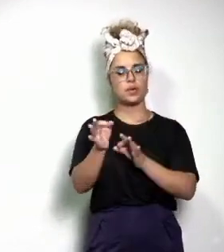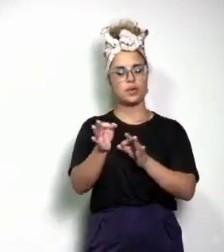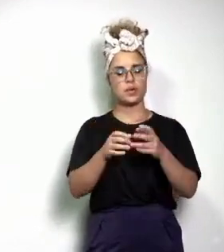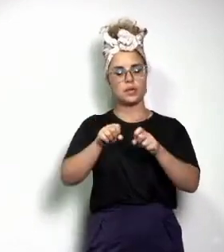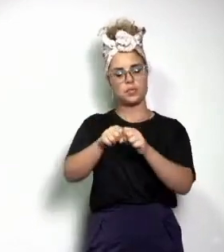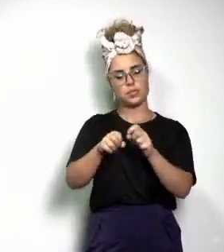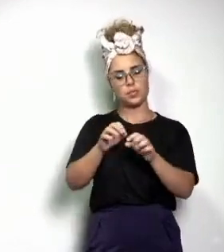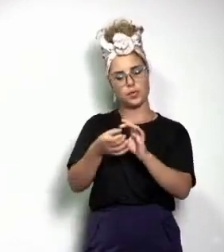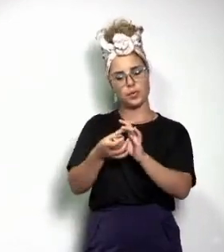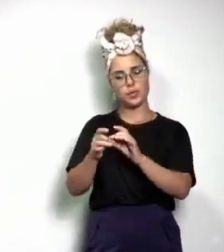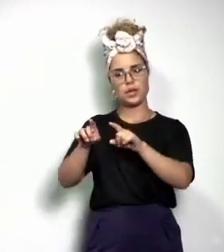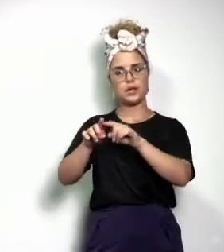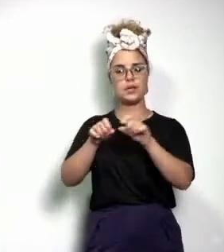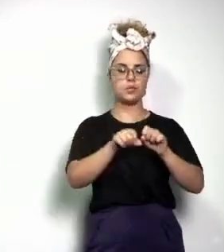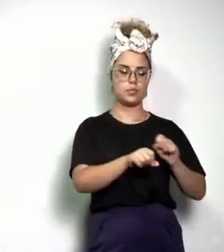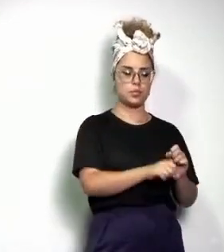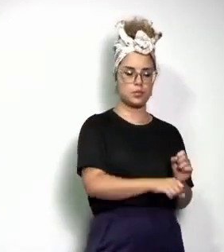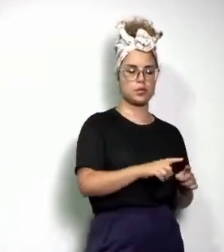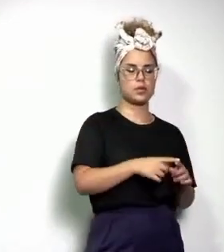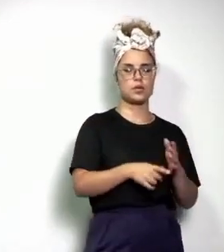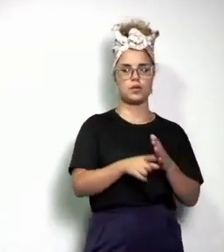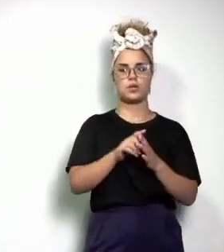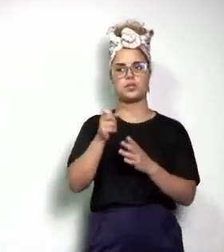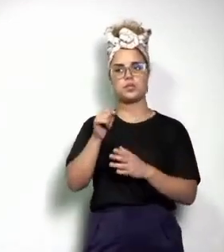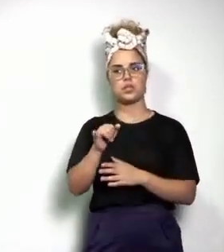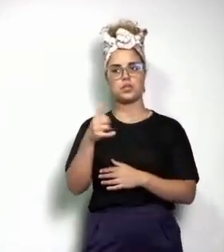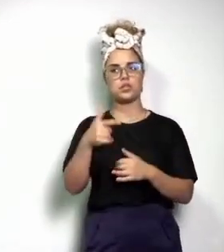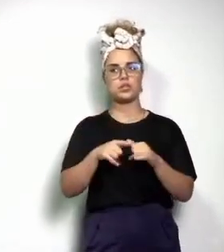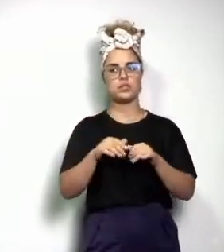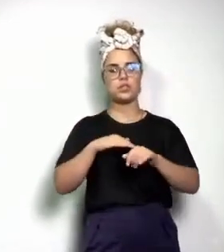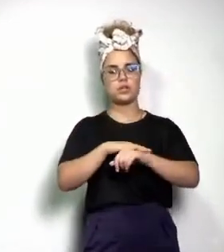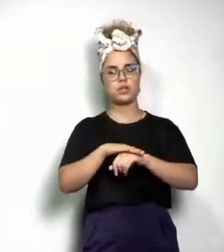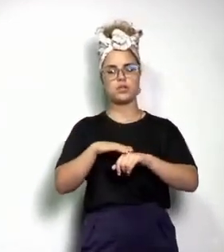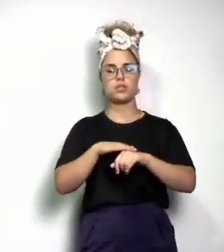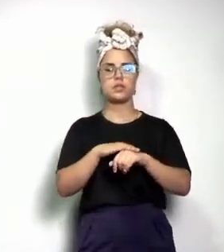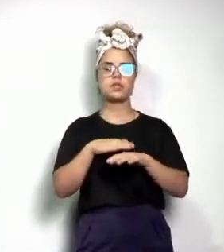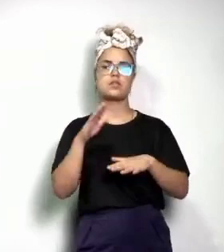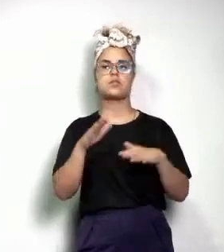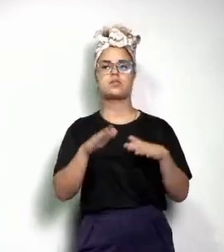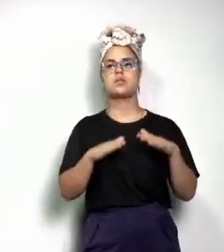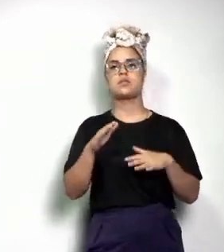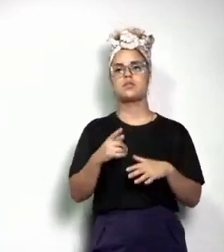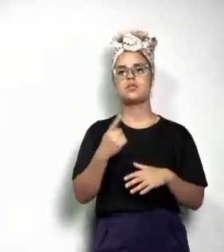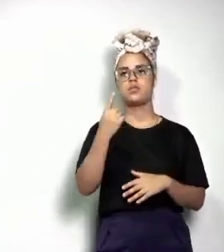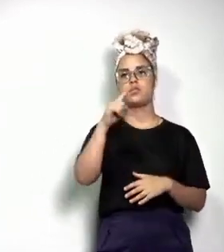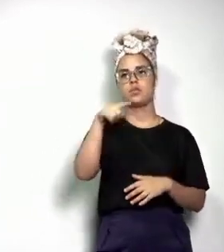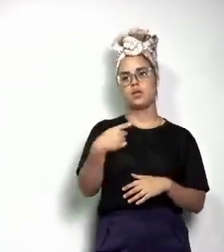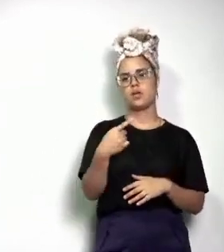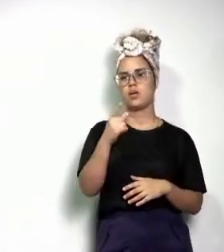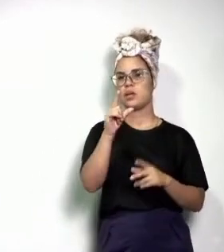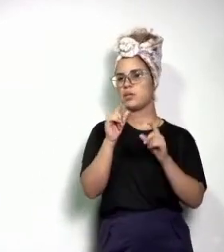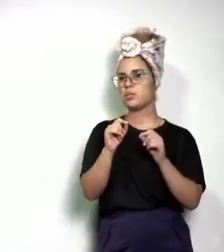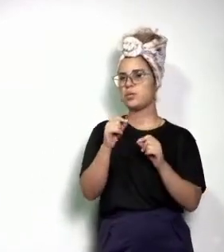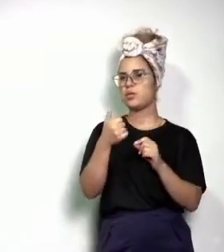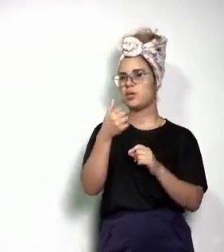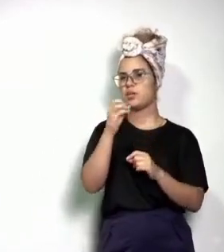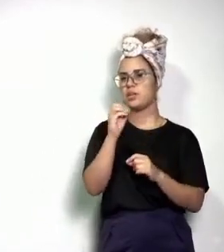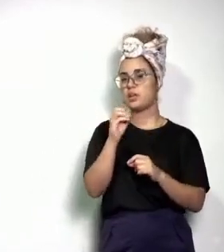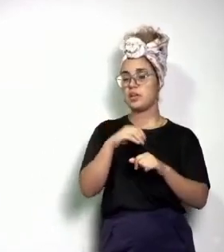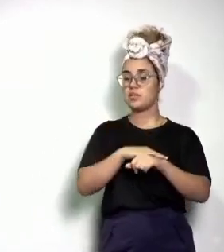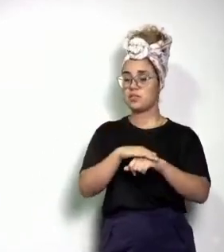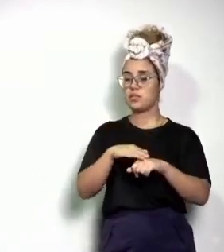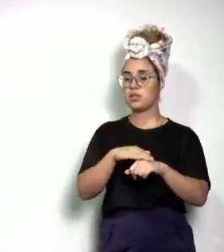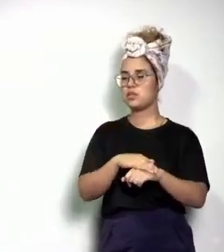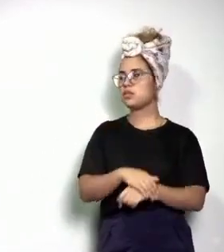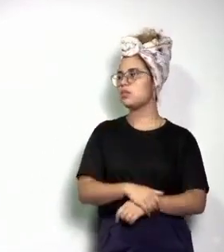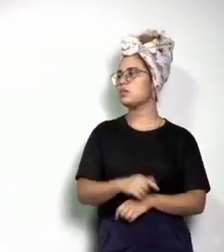desmontar. Ontem, se eu não estiver enganada, conversando com vocês, eu acho que foi 1 hora e pouquinho, 1 hora e 10.